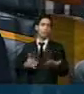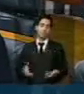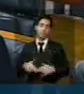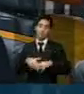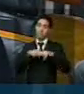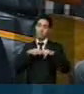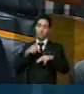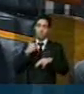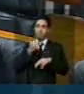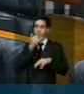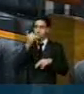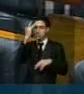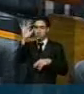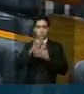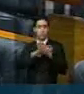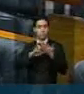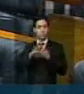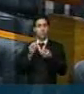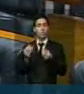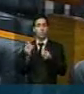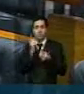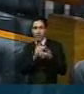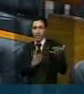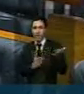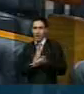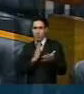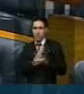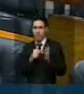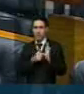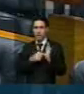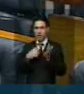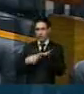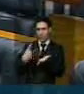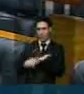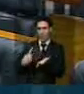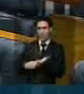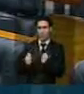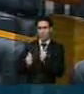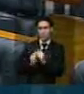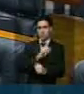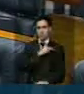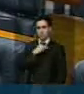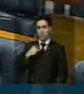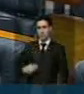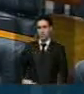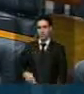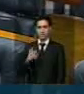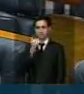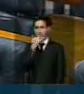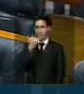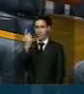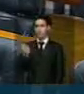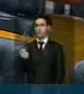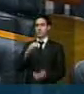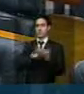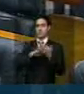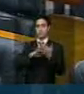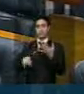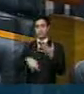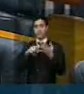como uma boa decisão aprovar esse entendimento com o governo da China. Por fim,